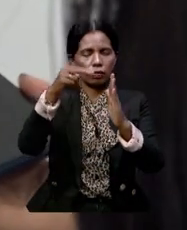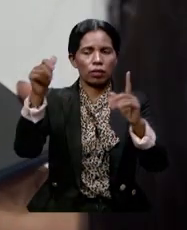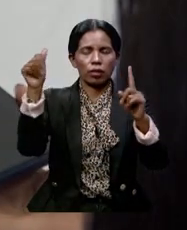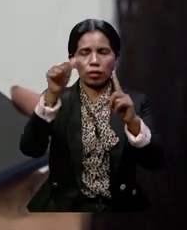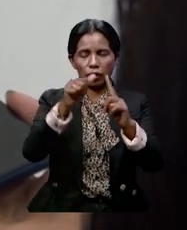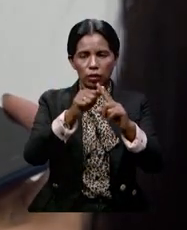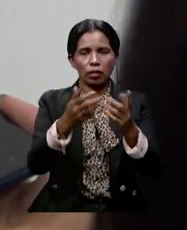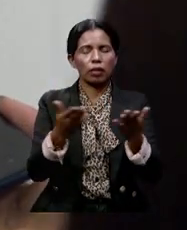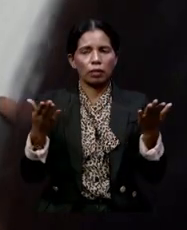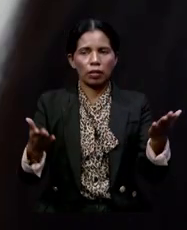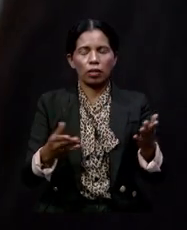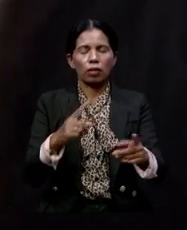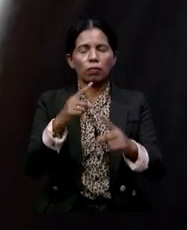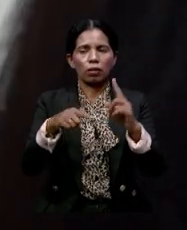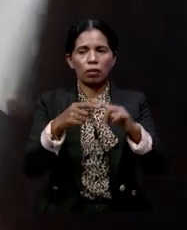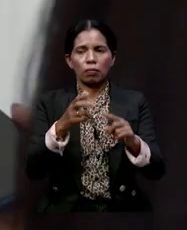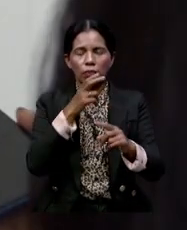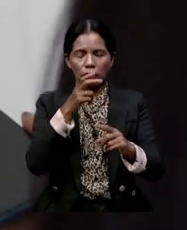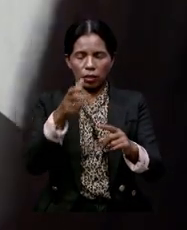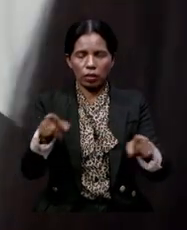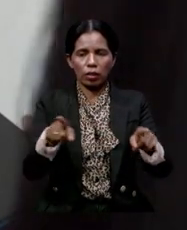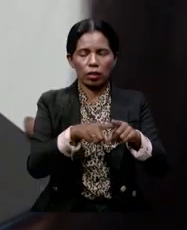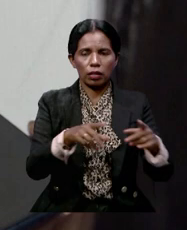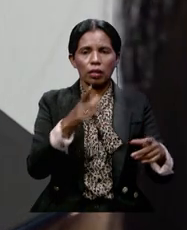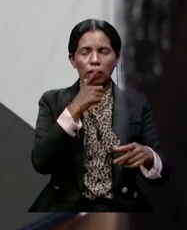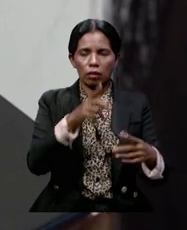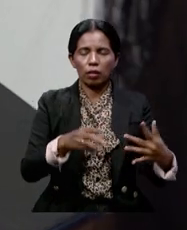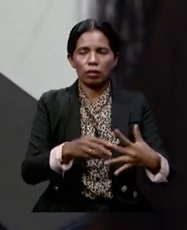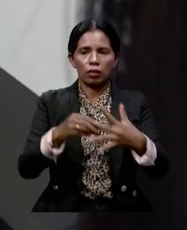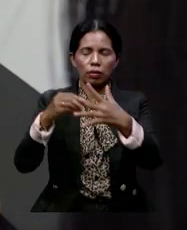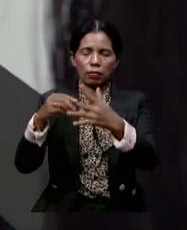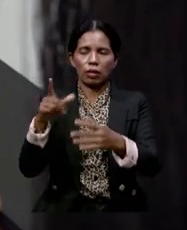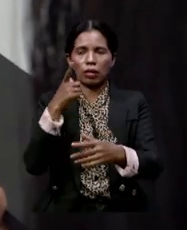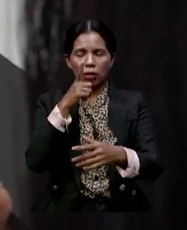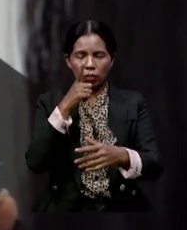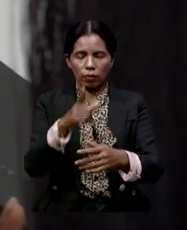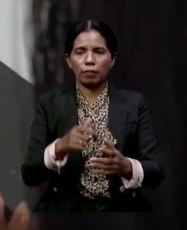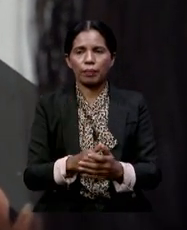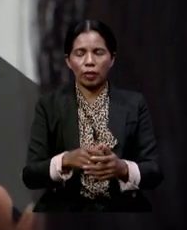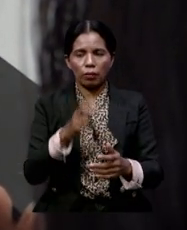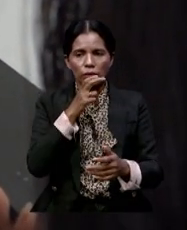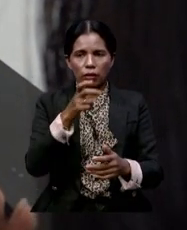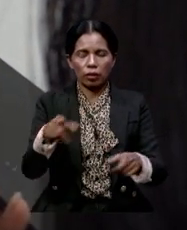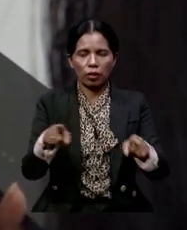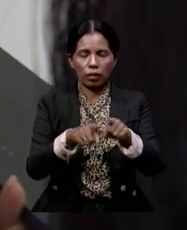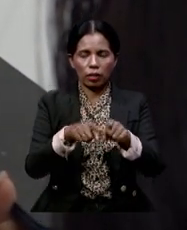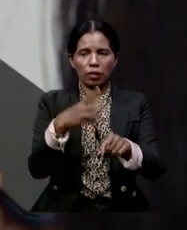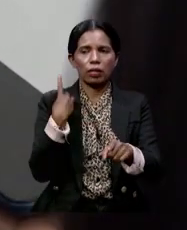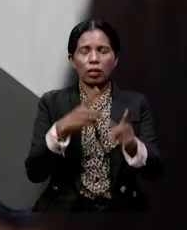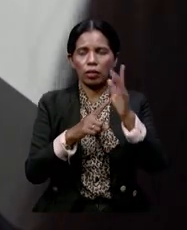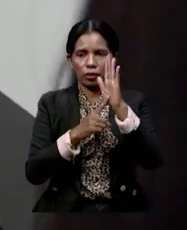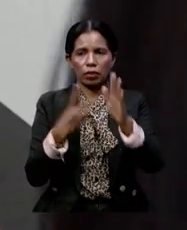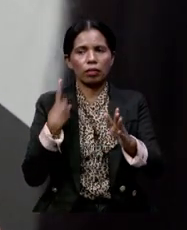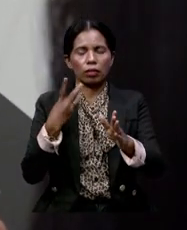a nível de quando o português é a língua oficial e a país da língua portuguesa. E a Timor, a nação, estratégica tudo, desde